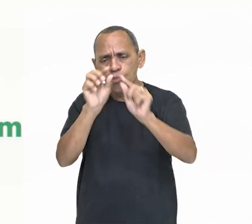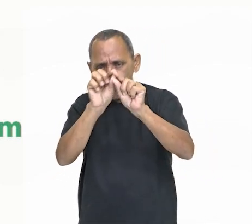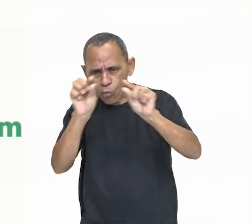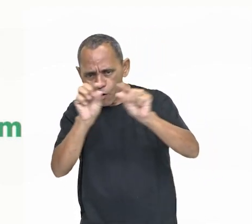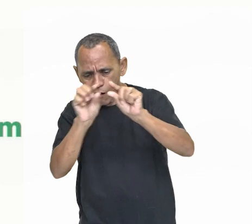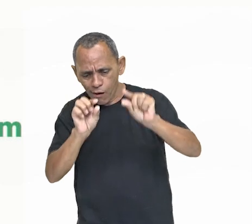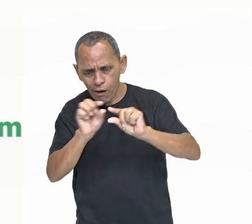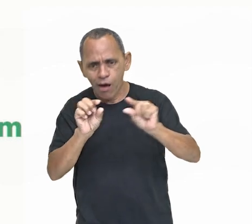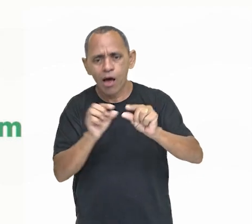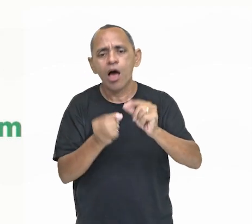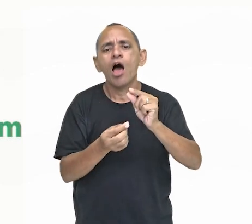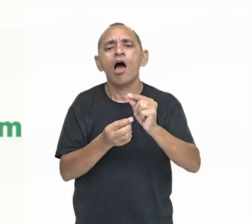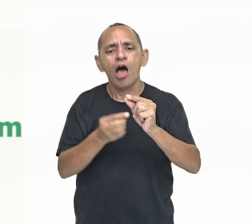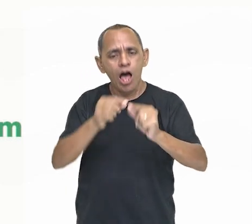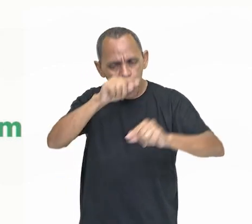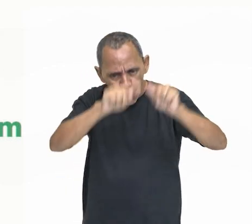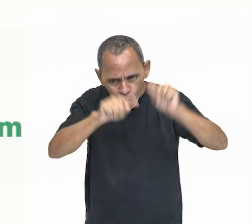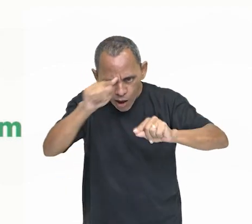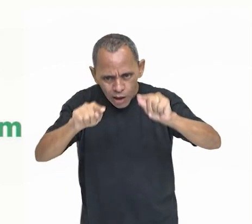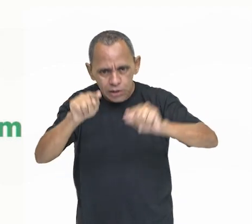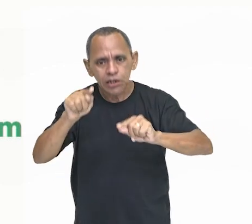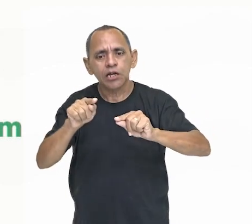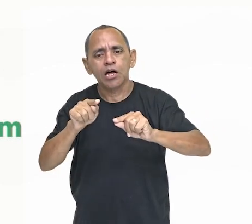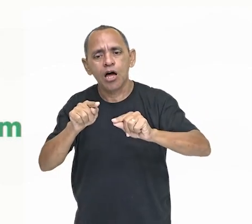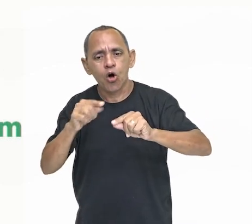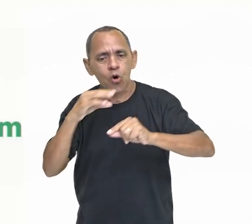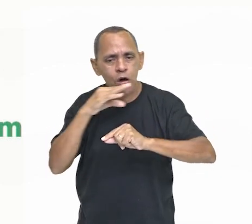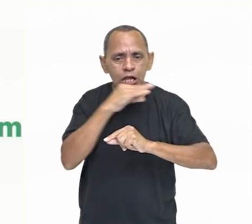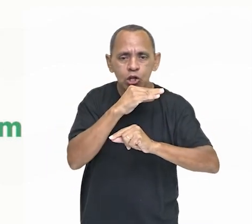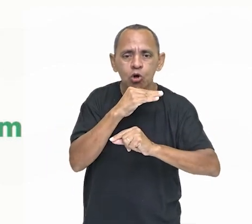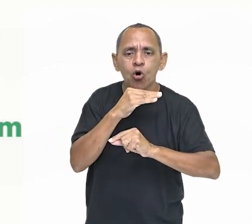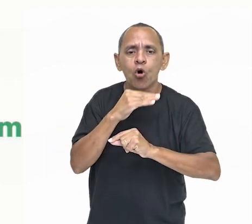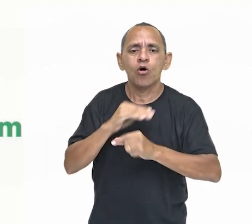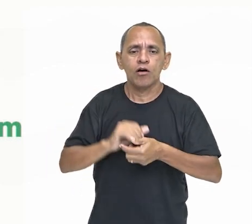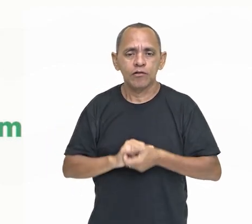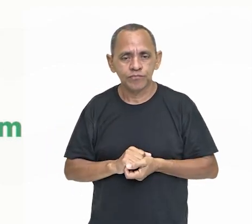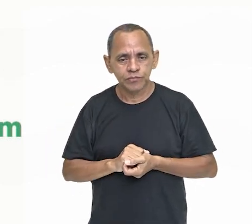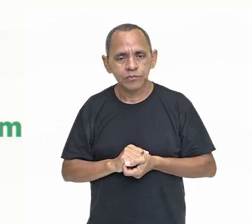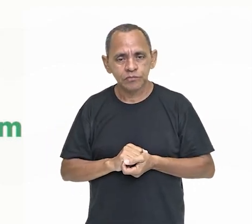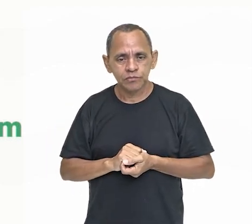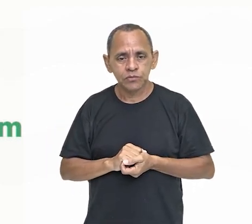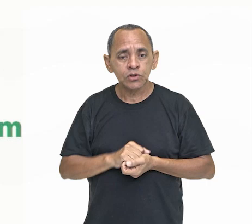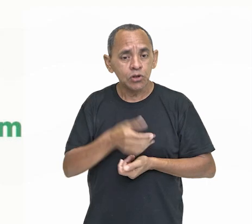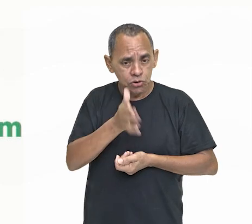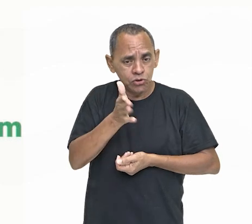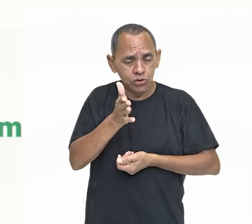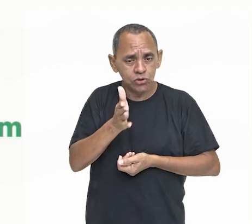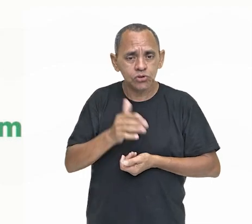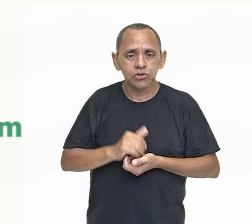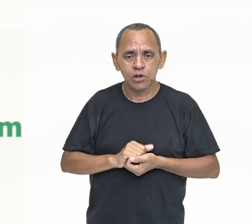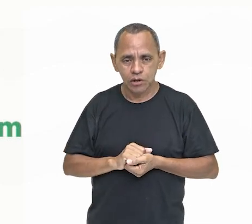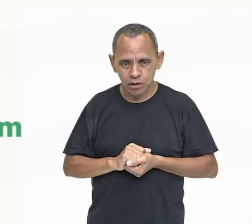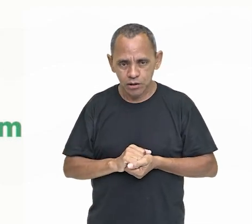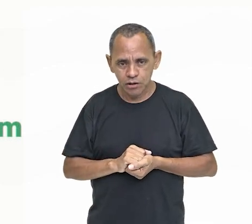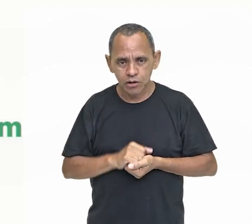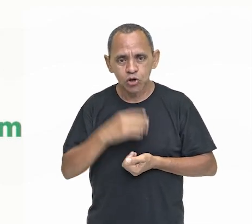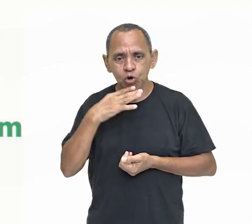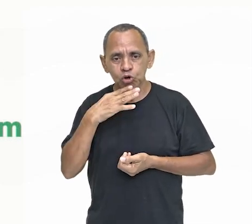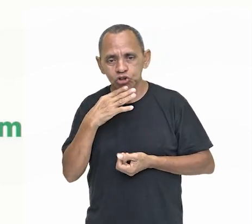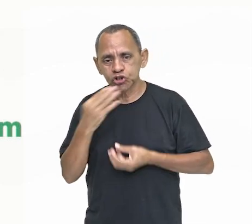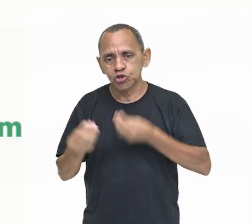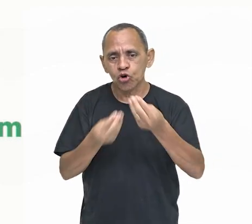calor? Esse calor é conhecido, esse fenômeno é conhecido, olha aqui,